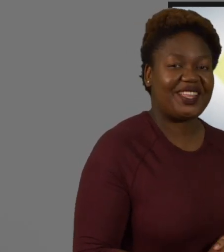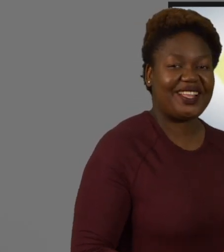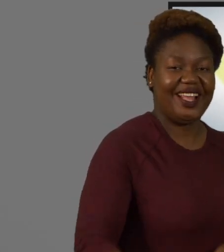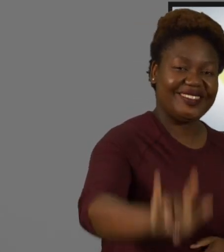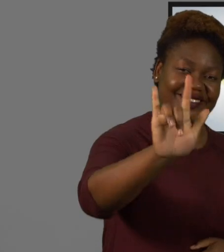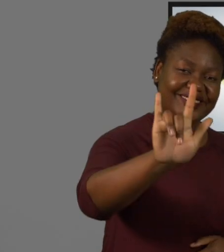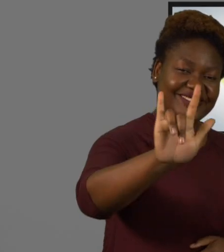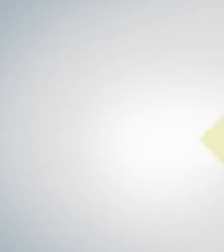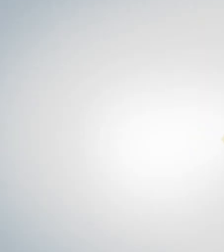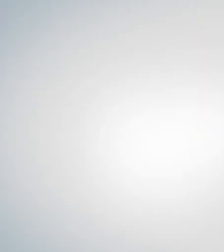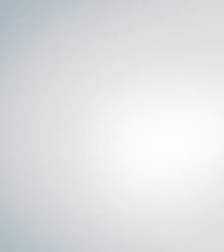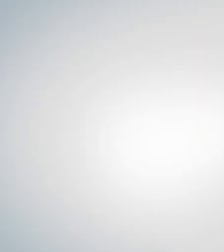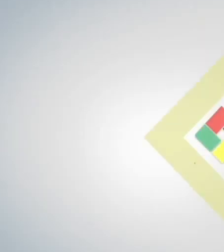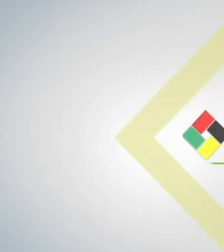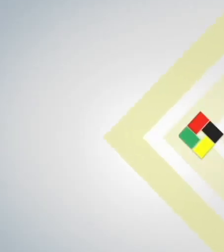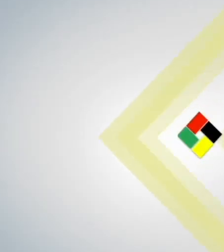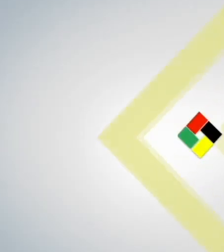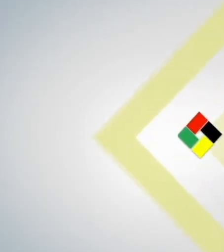dias. Fique bem!